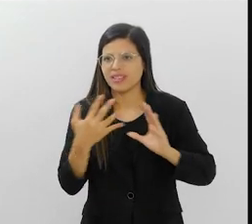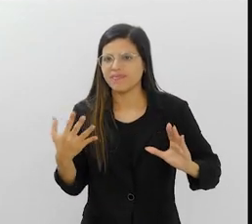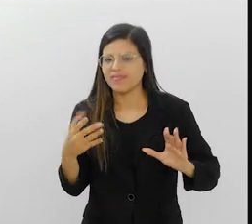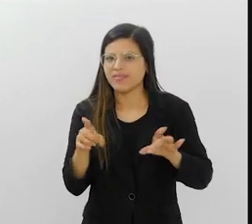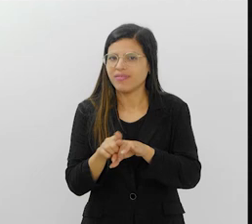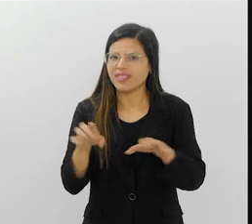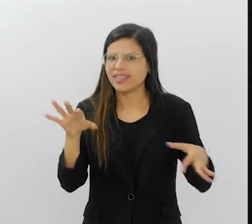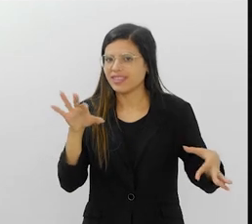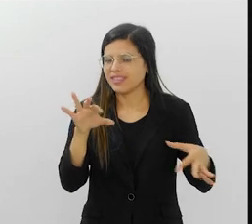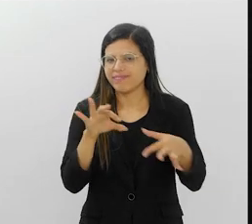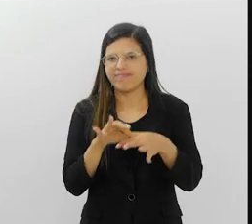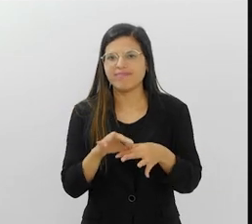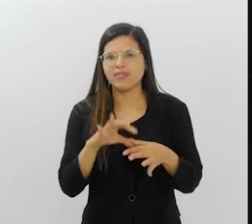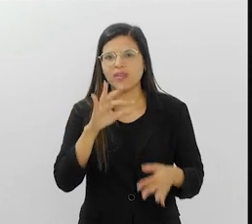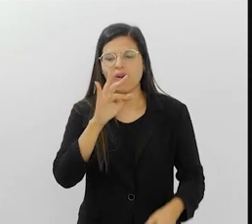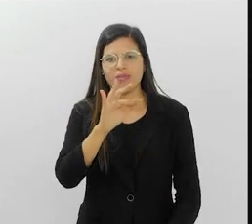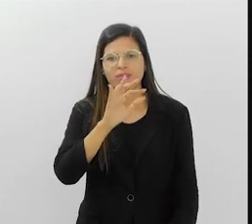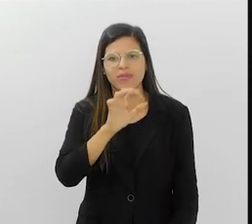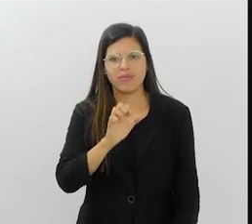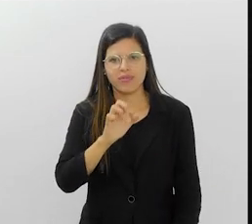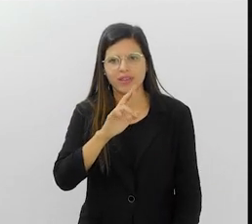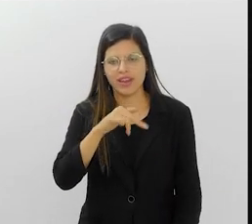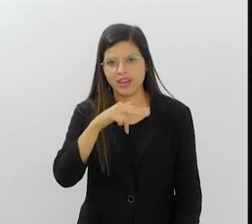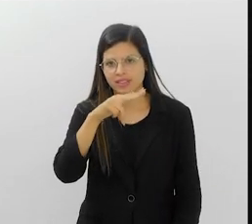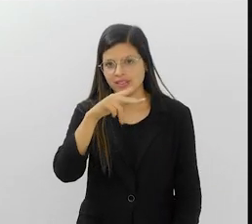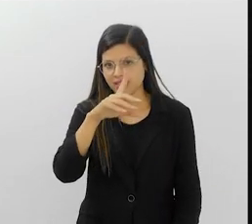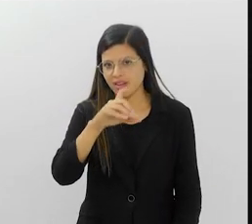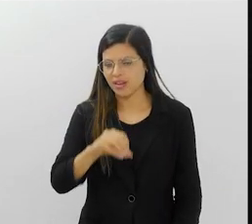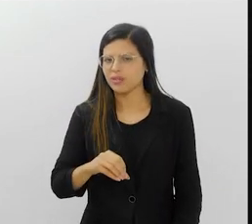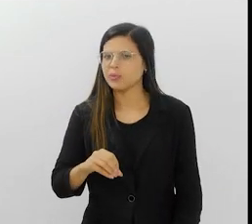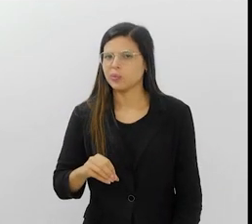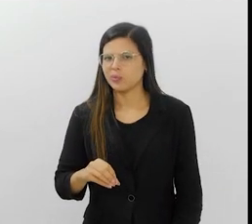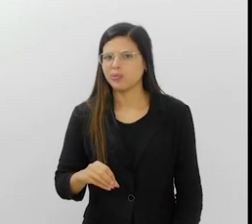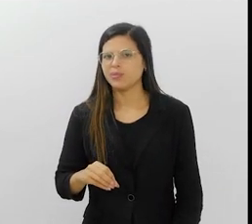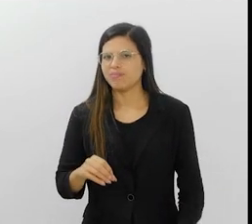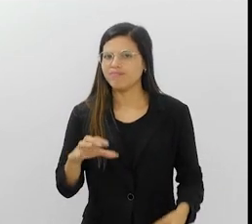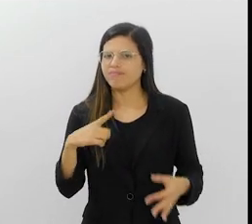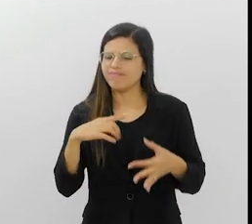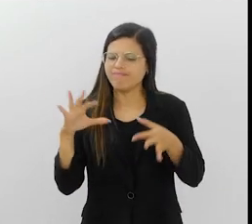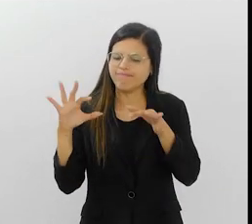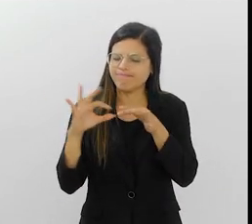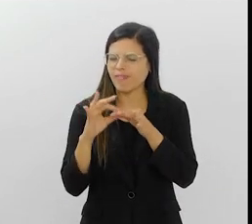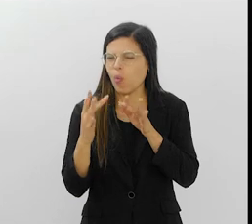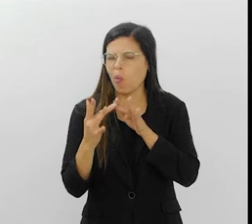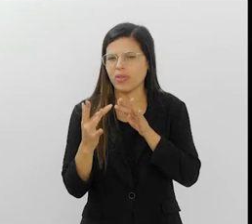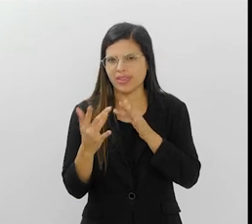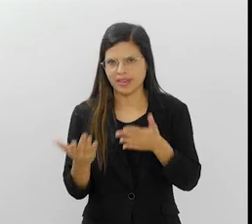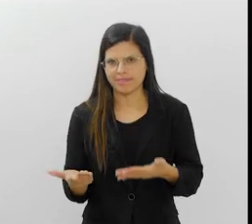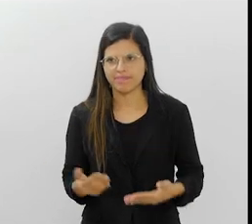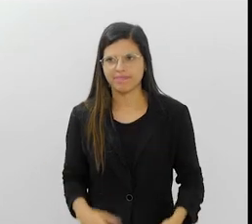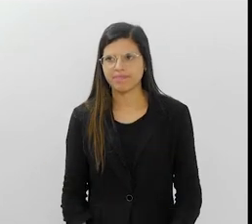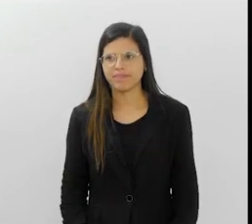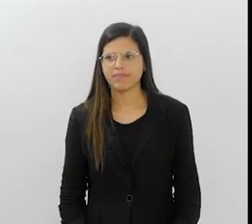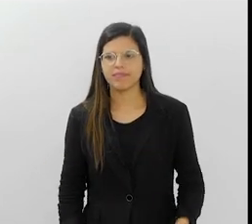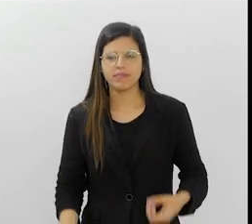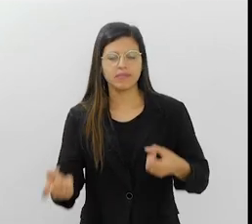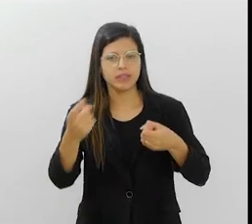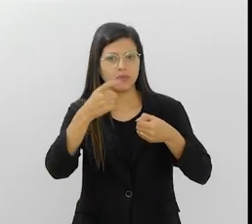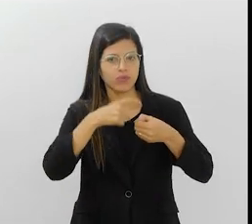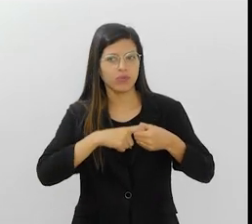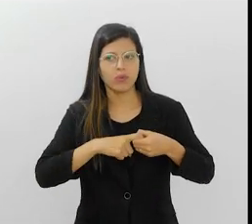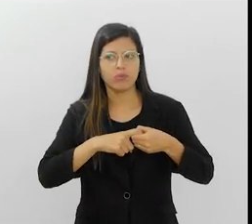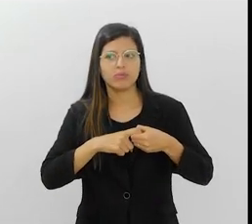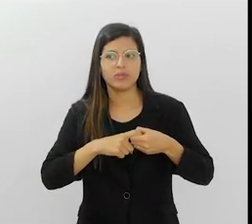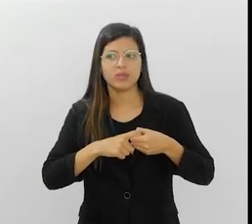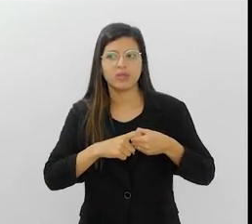apegado ao Fernando Pamplona. Sim, né? Sim. E eles criaram uma ligação, né? Uma ligação muito grande. Mas vamos voltar um pouco ali